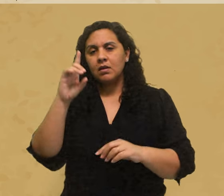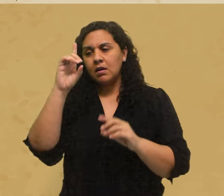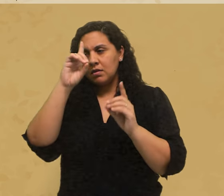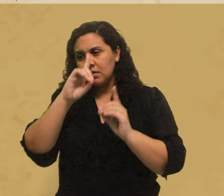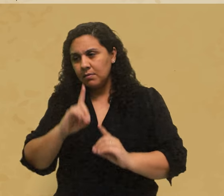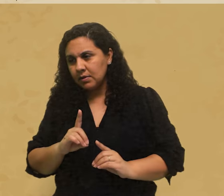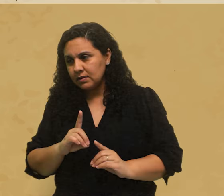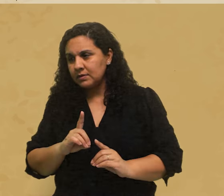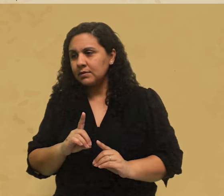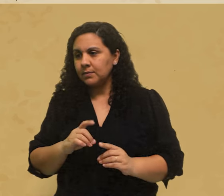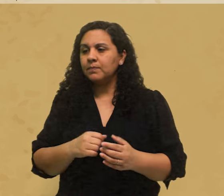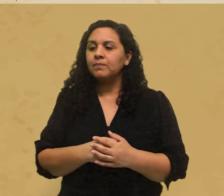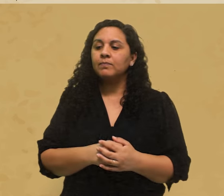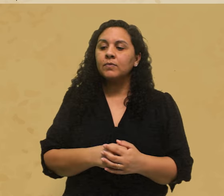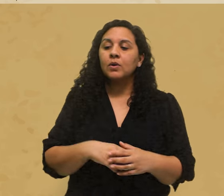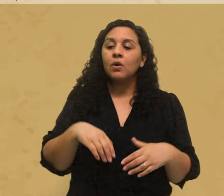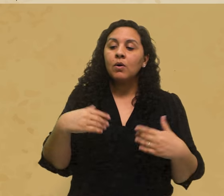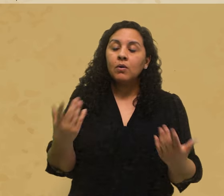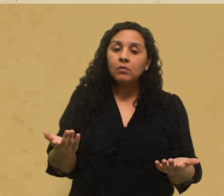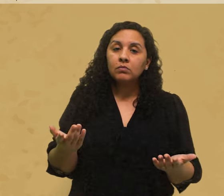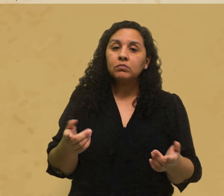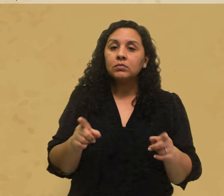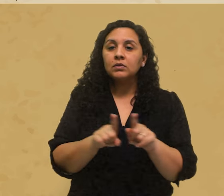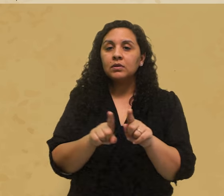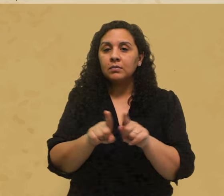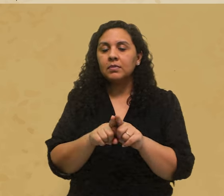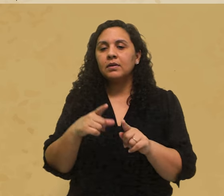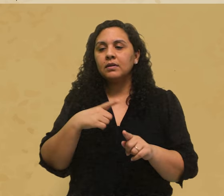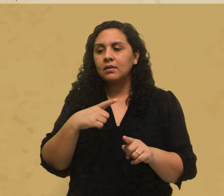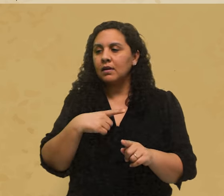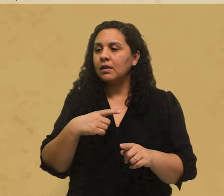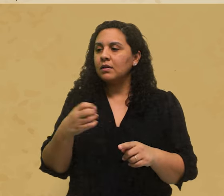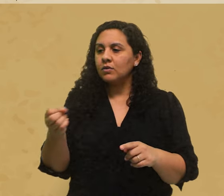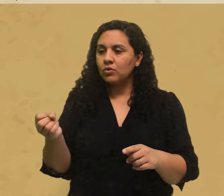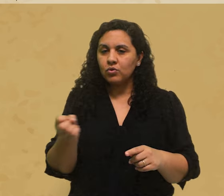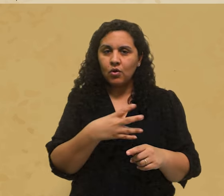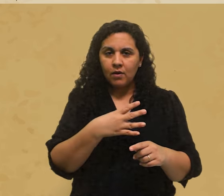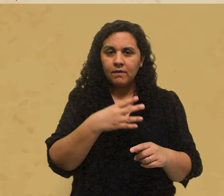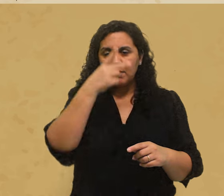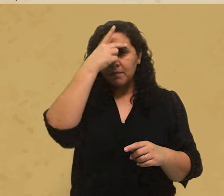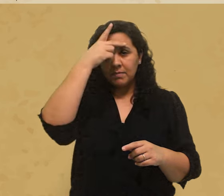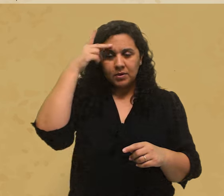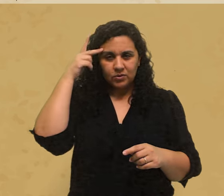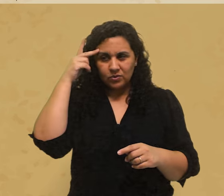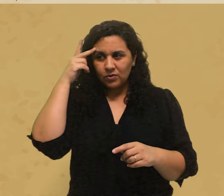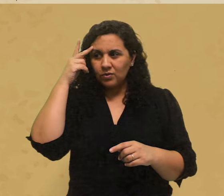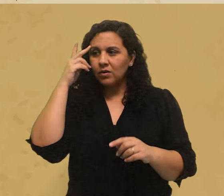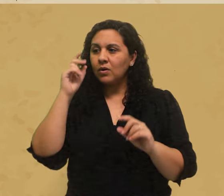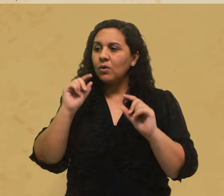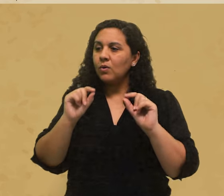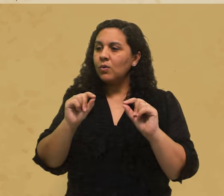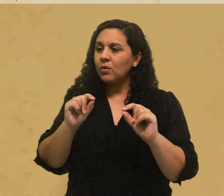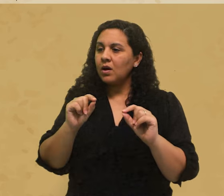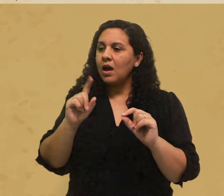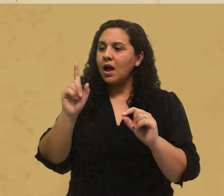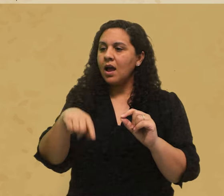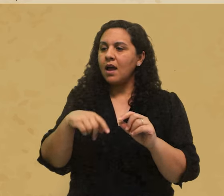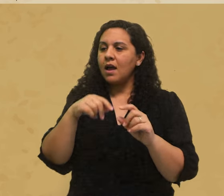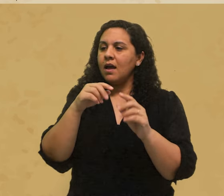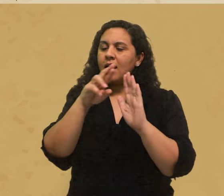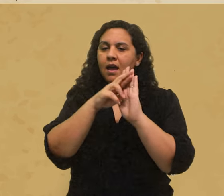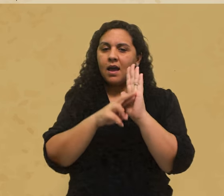transtornos relacionados à depressão ou ansiedade, porque o ideal que esta modernidade cobra dos